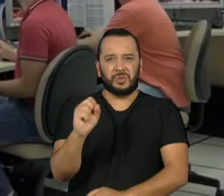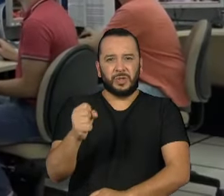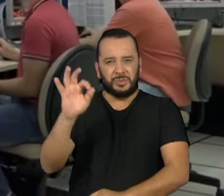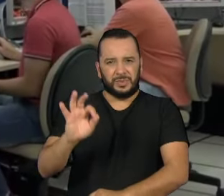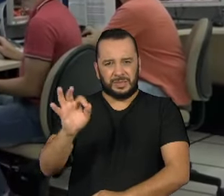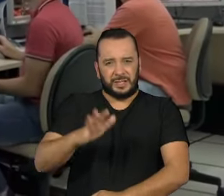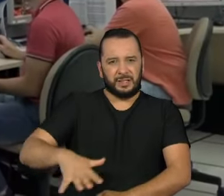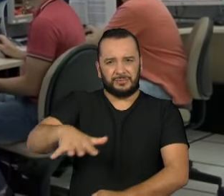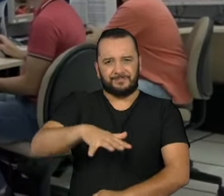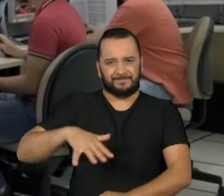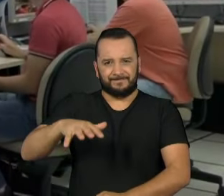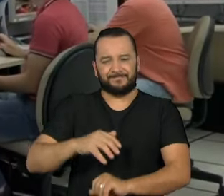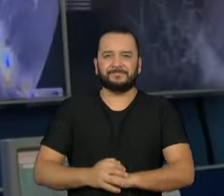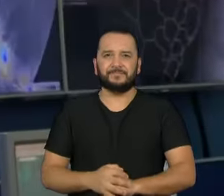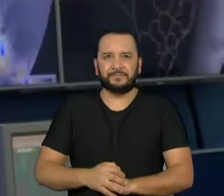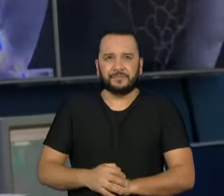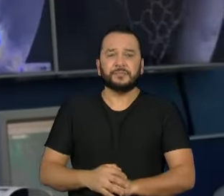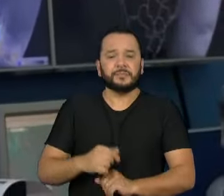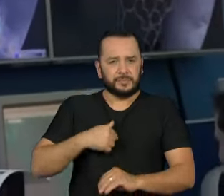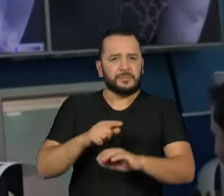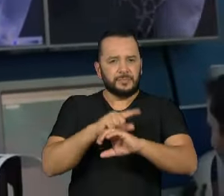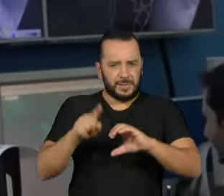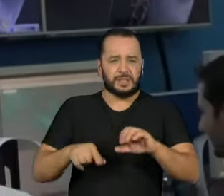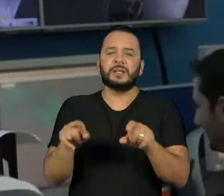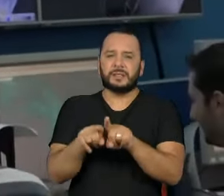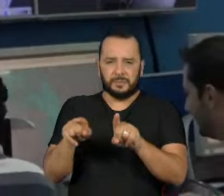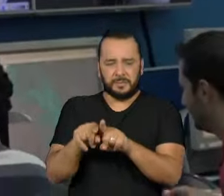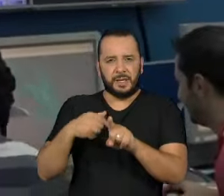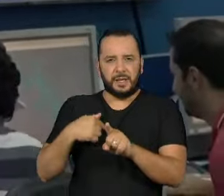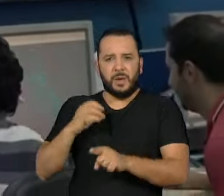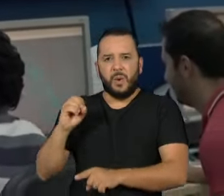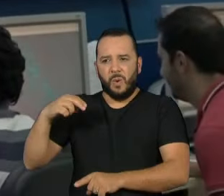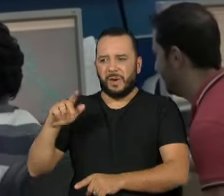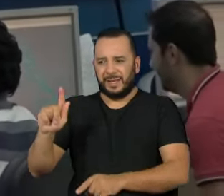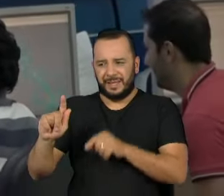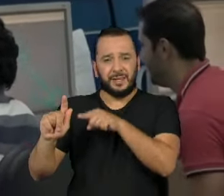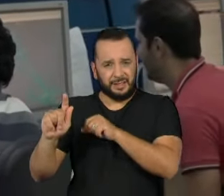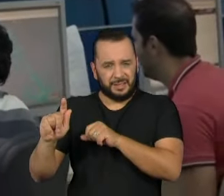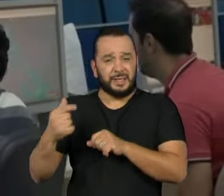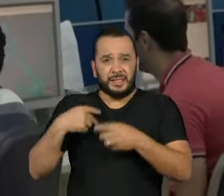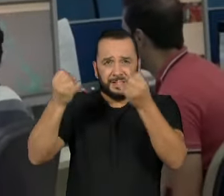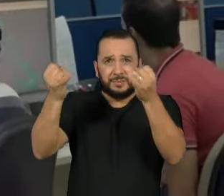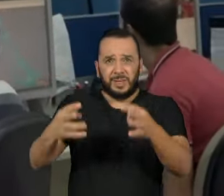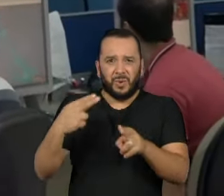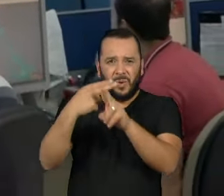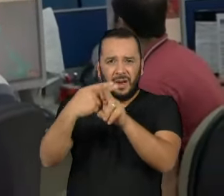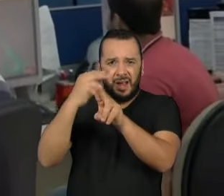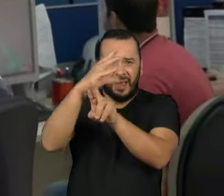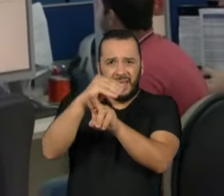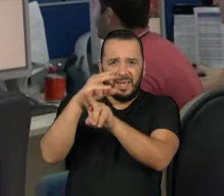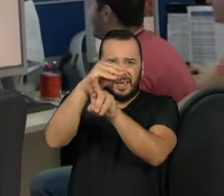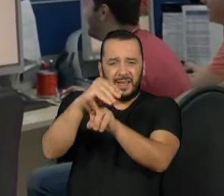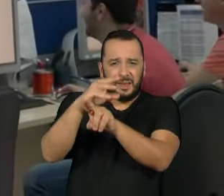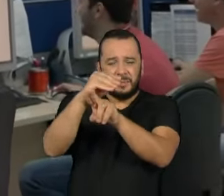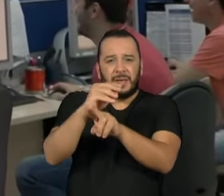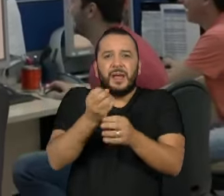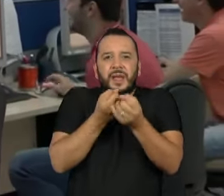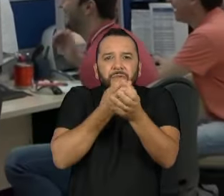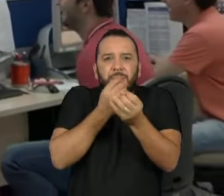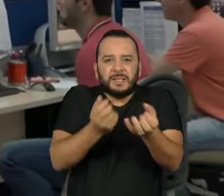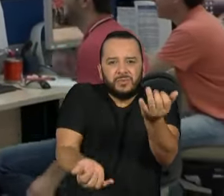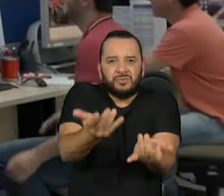Cientistas e ONGs ambientalistas repudiam a exclusão do INPE na divulgação dos dados sobre queimadas.